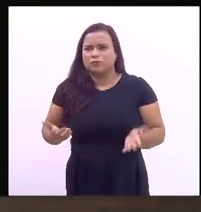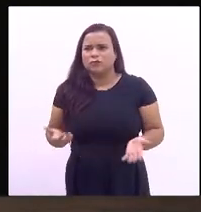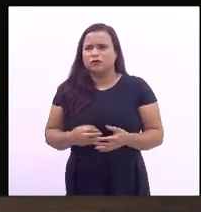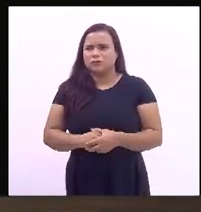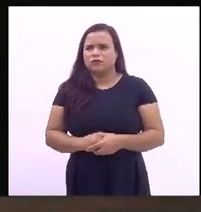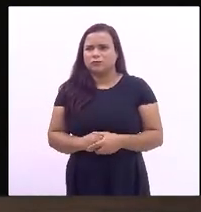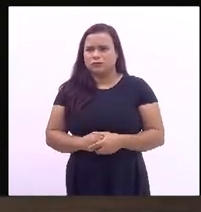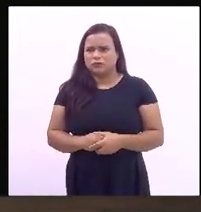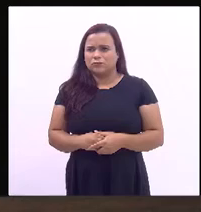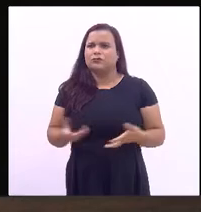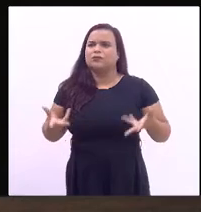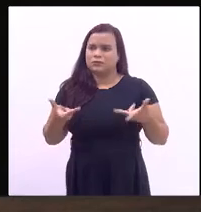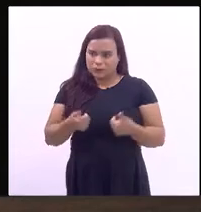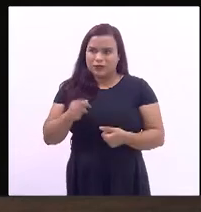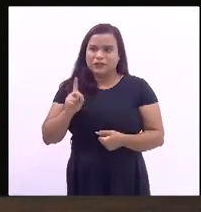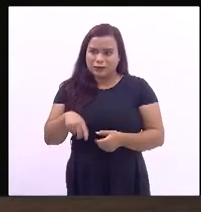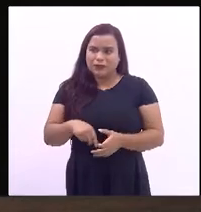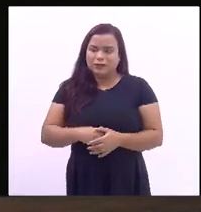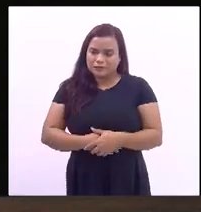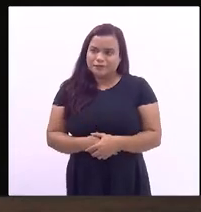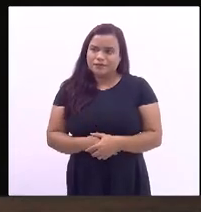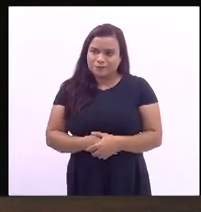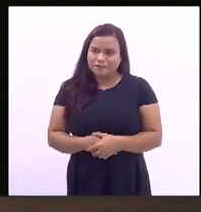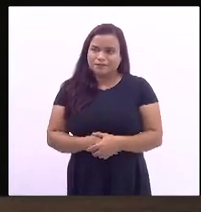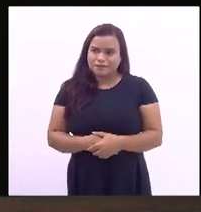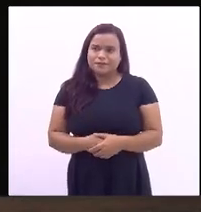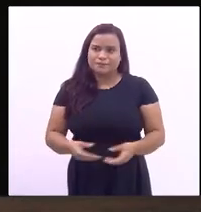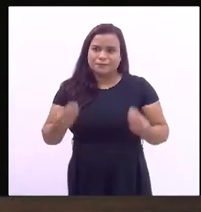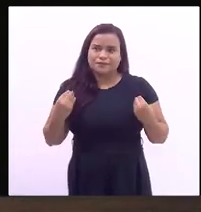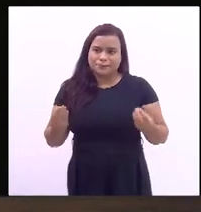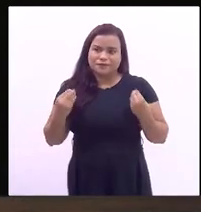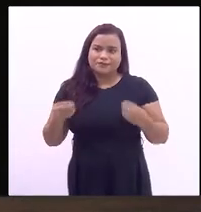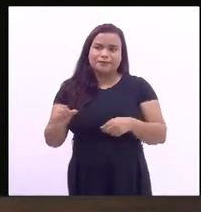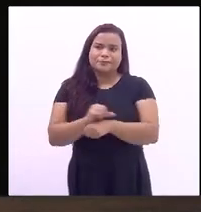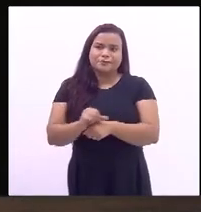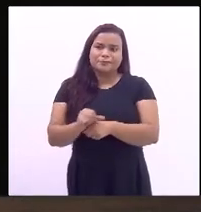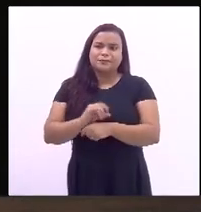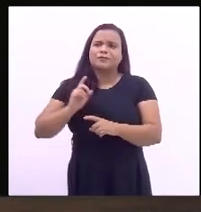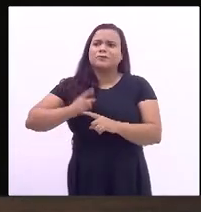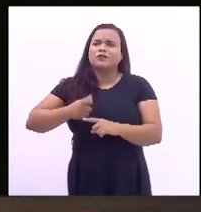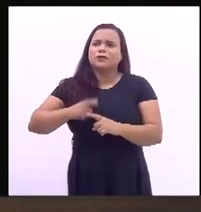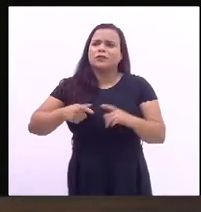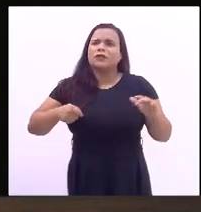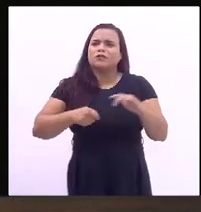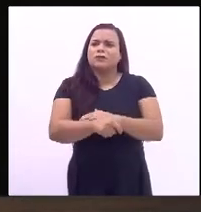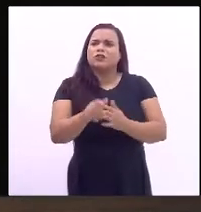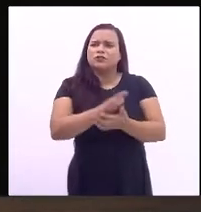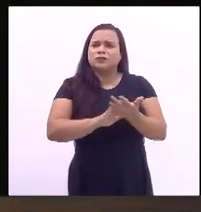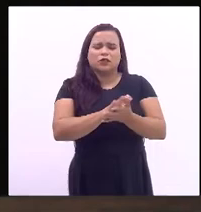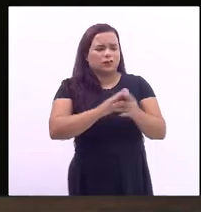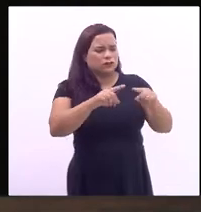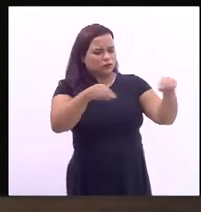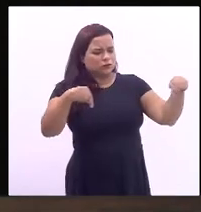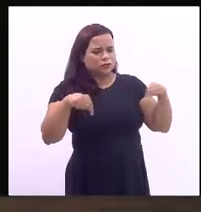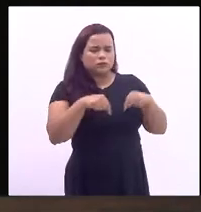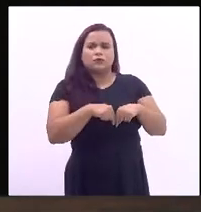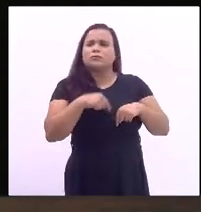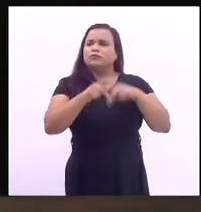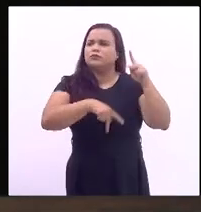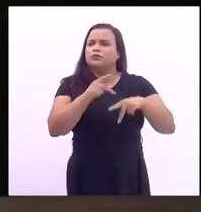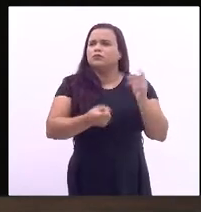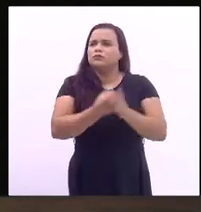olha que maravilha deputado E olha que benesse por que que não se investe em habitação Popular